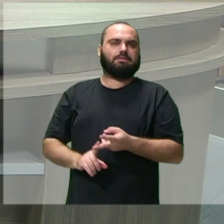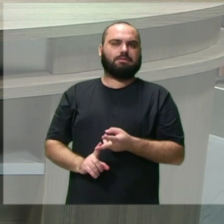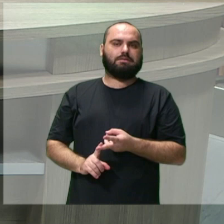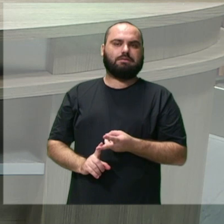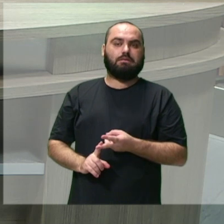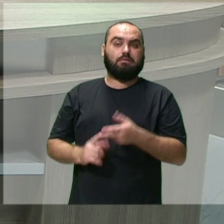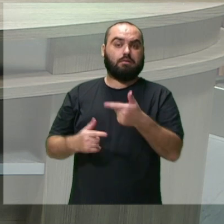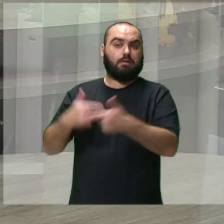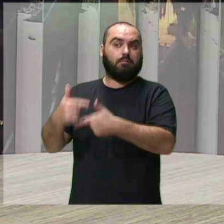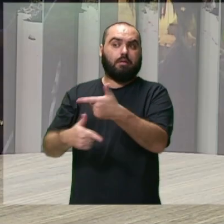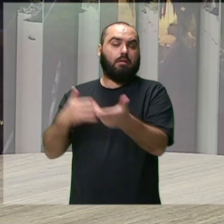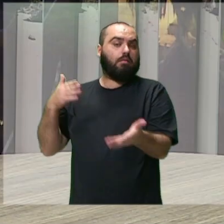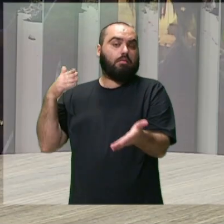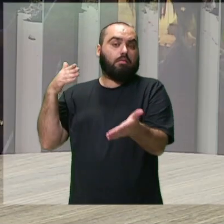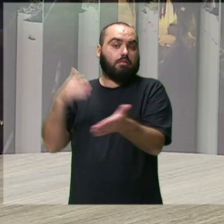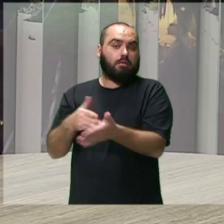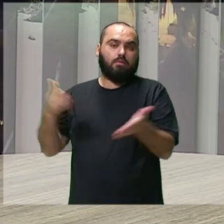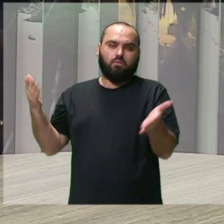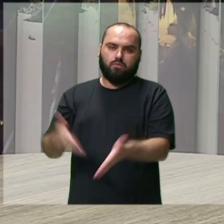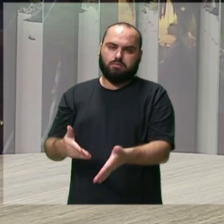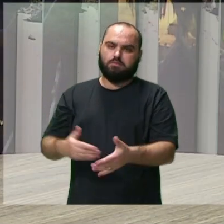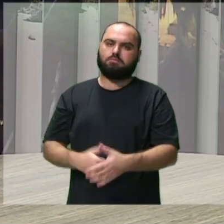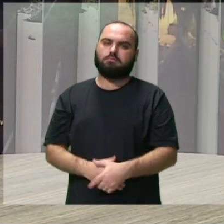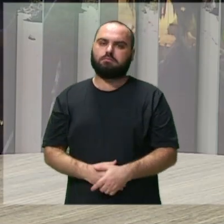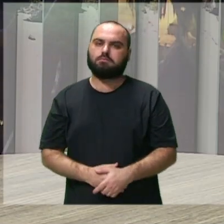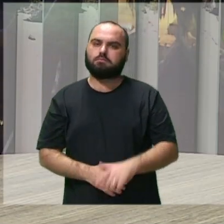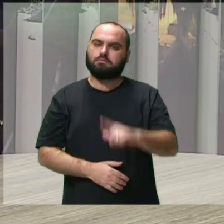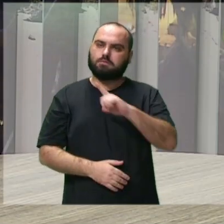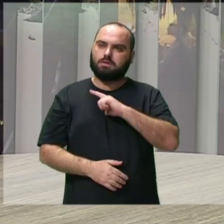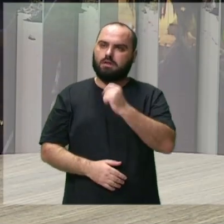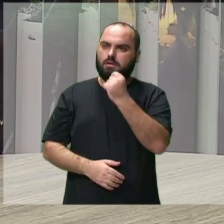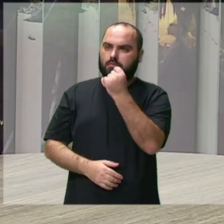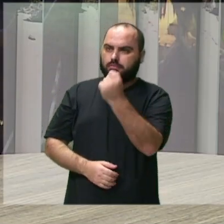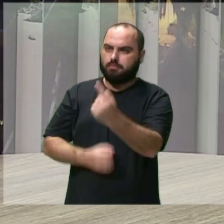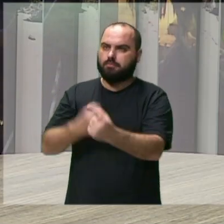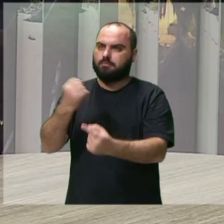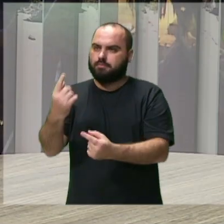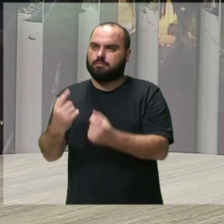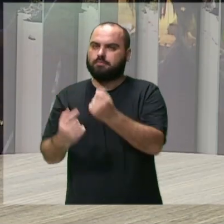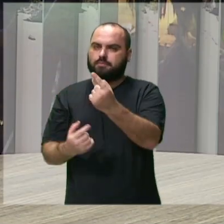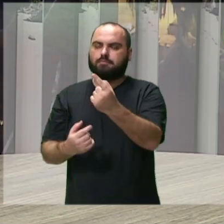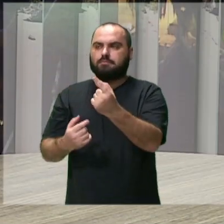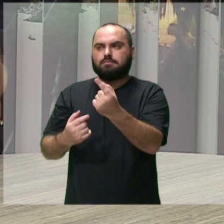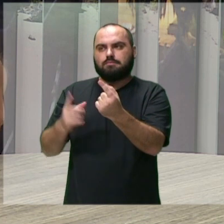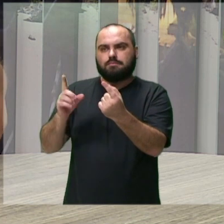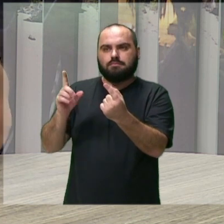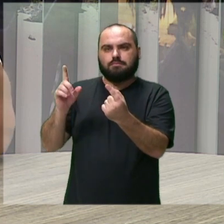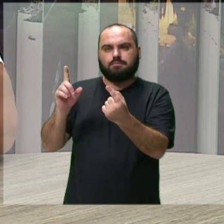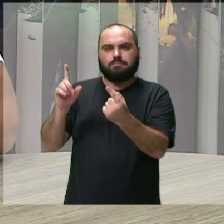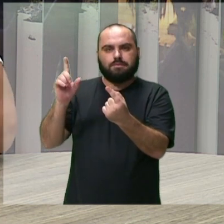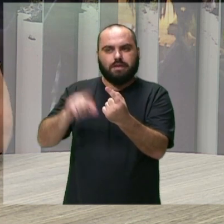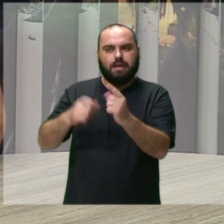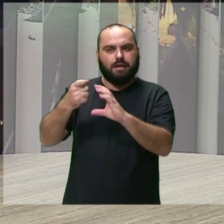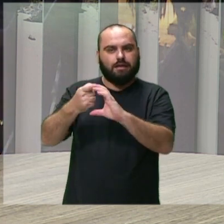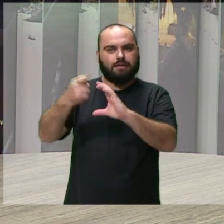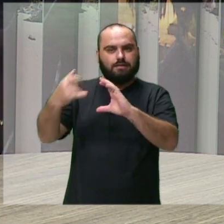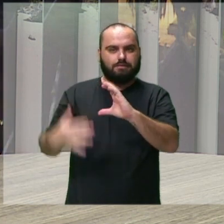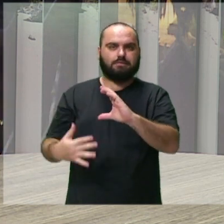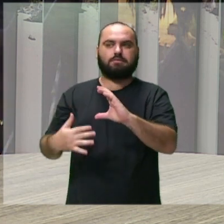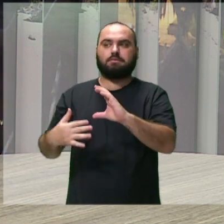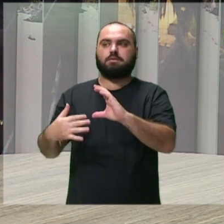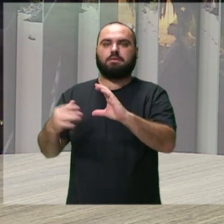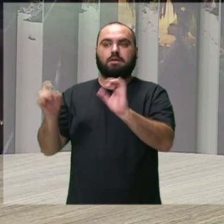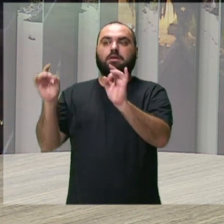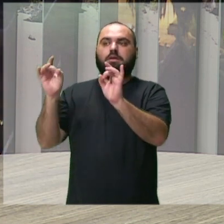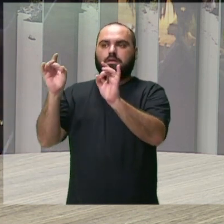que eu desenvolvo até hoje. Tem alguns trabalhos que são característicos que é engraçado. Eles passam, depois na